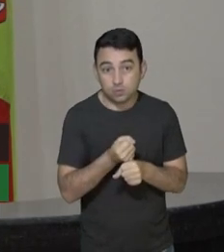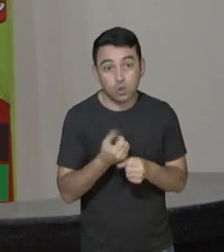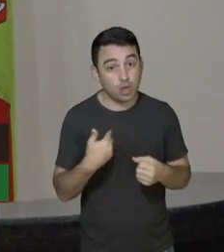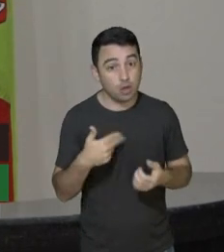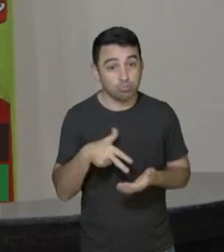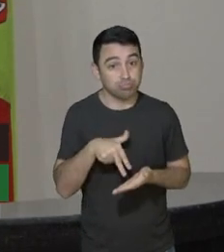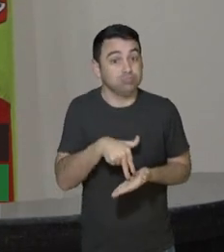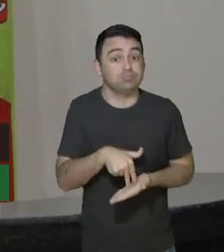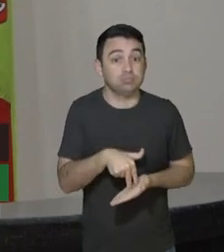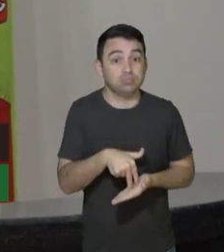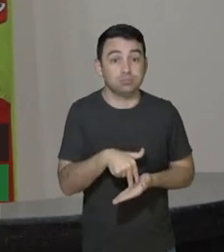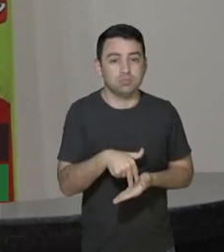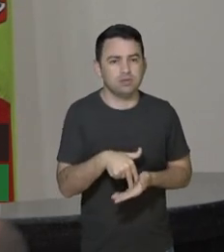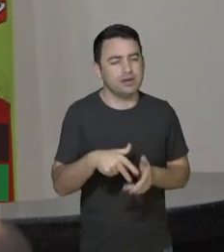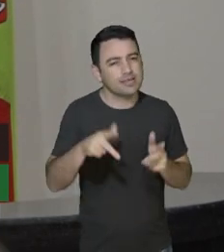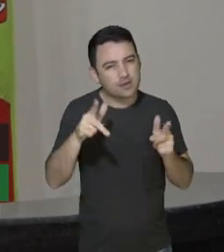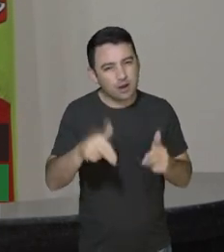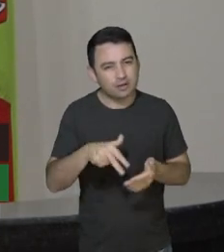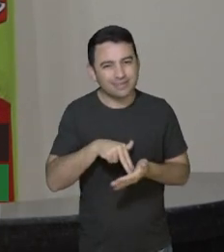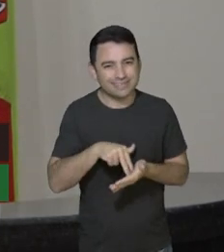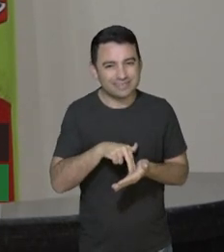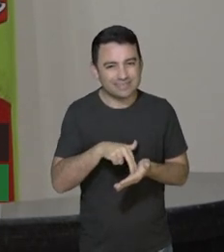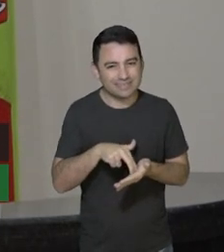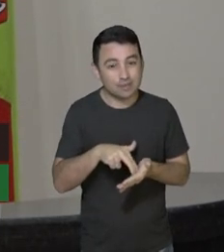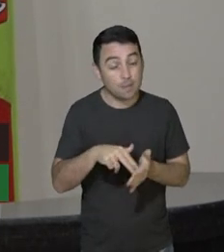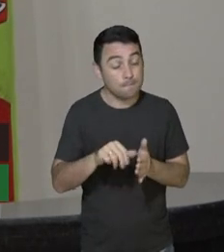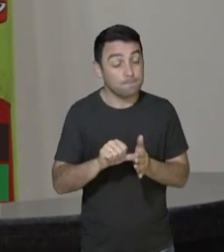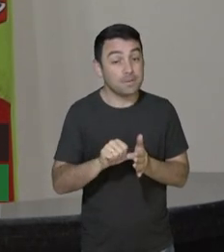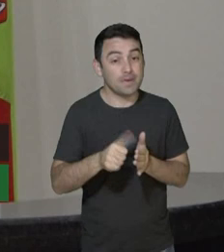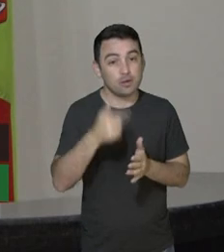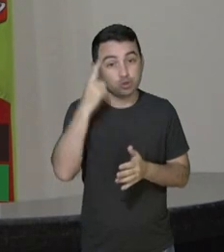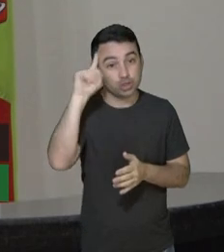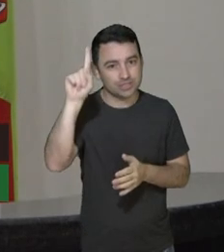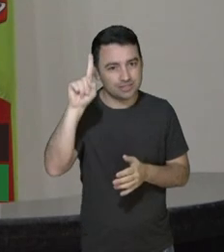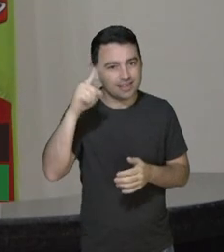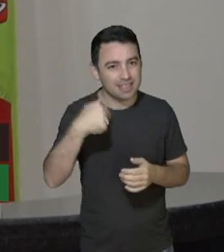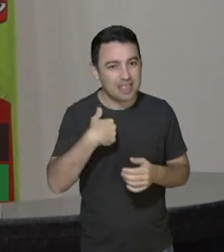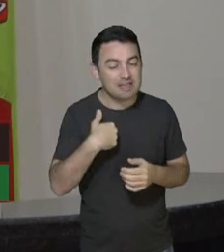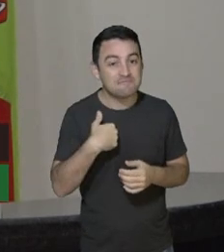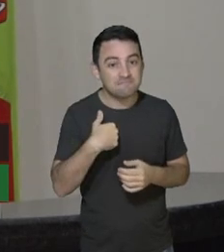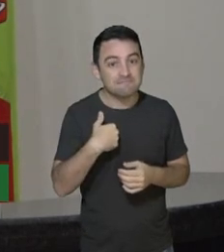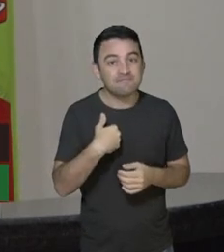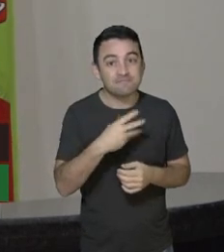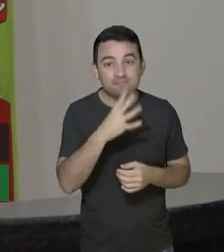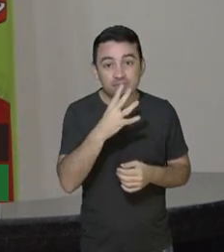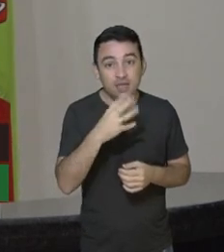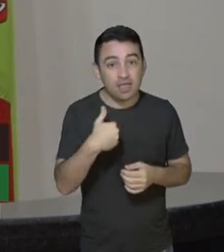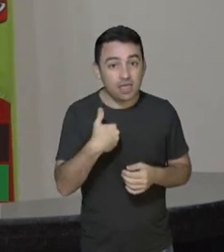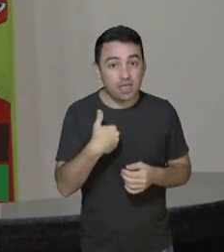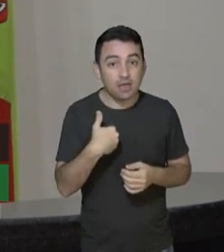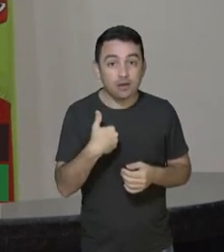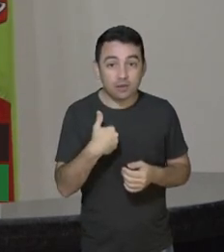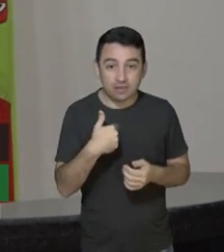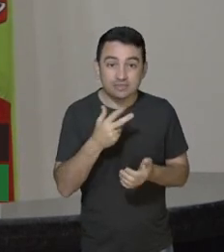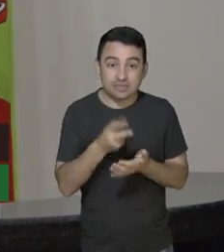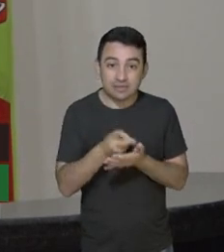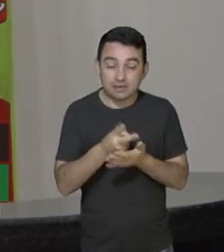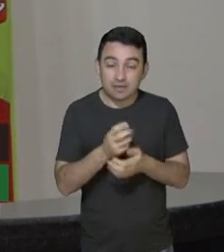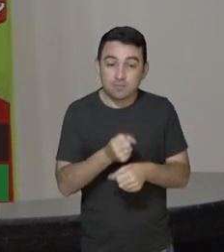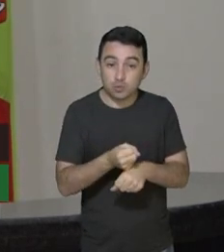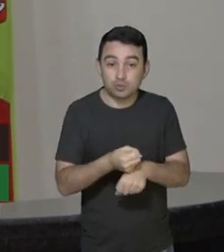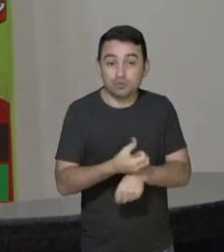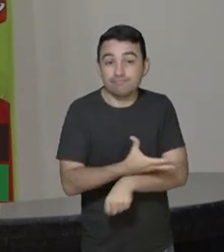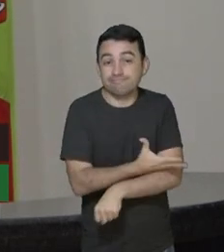tribuna com a mesma tremedeira do primeiro dia. Impressionante, essas coisas acontecem com o emocional da